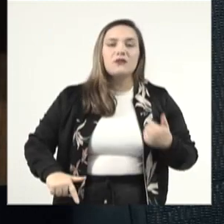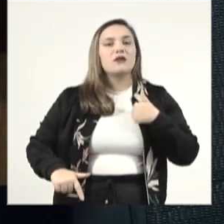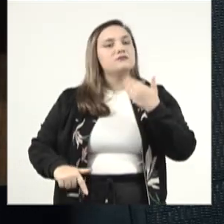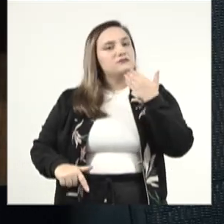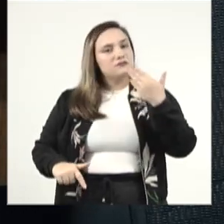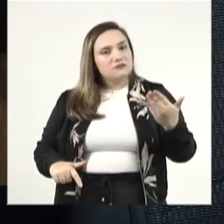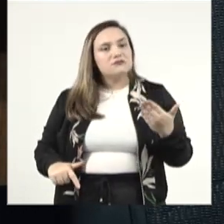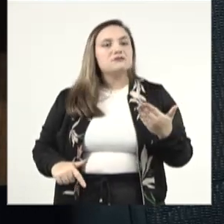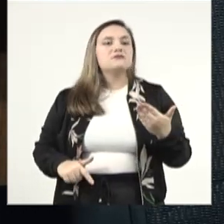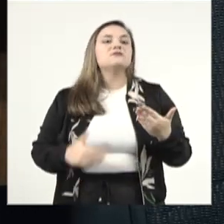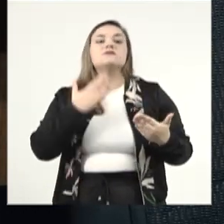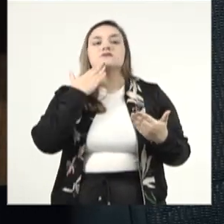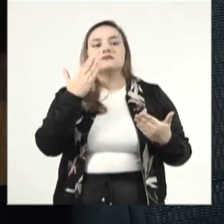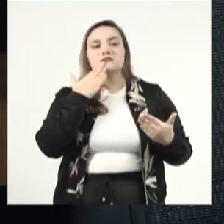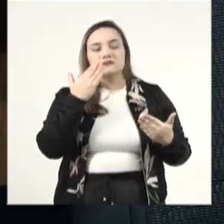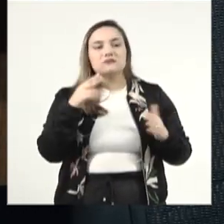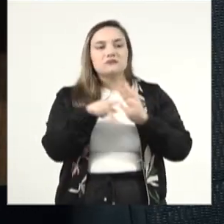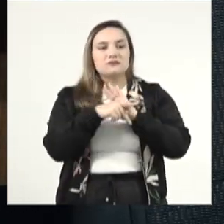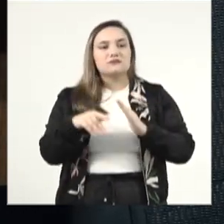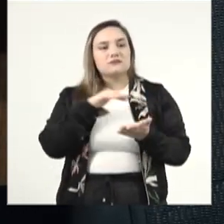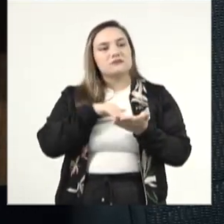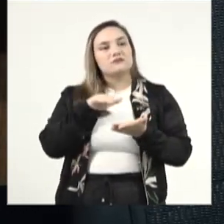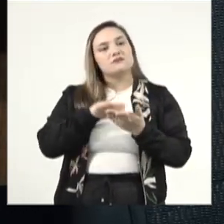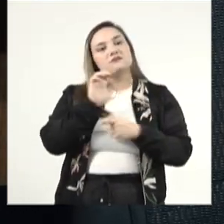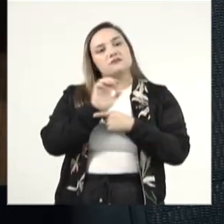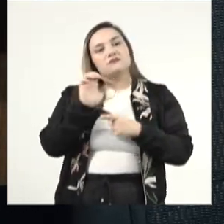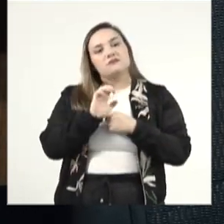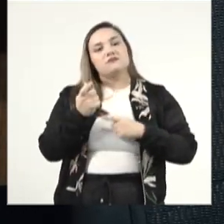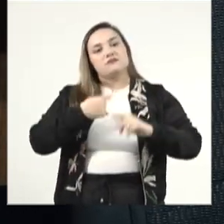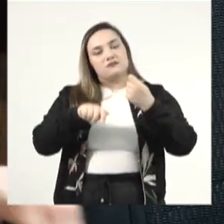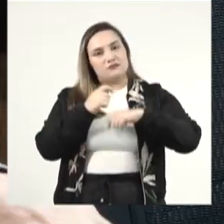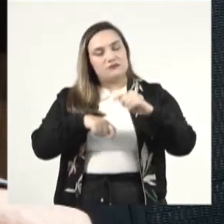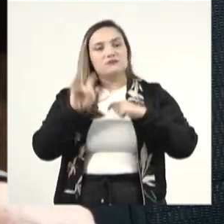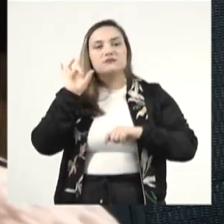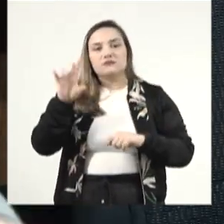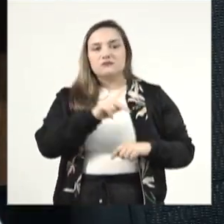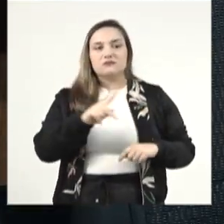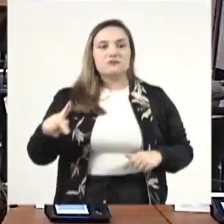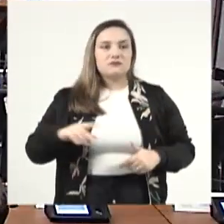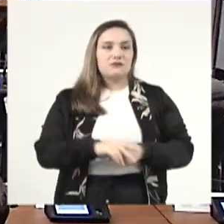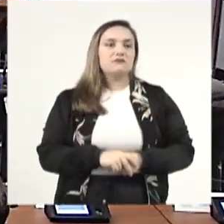solicitação já feita ao secretário de Estado de Administração. É só, senhor presidente.